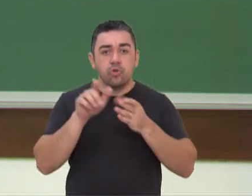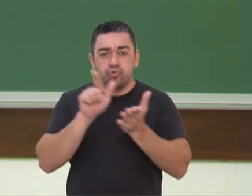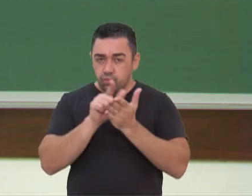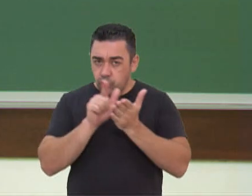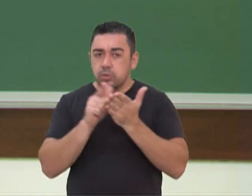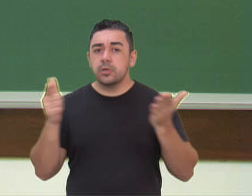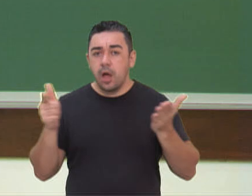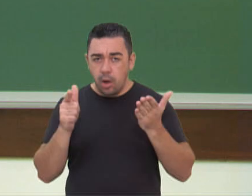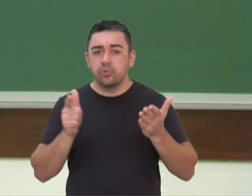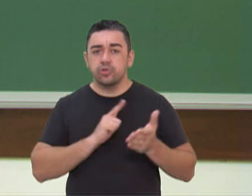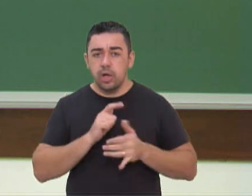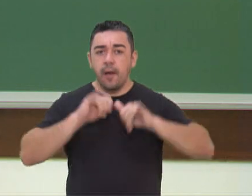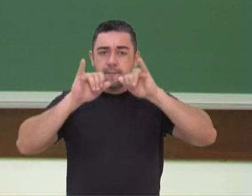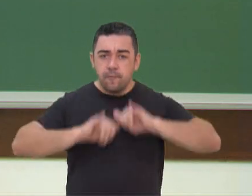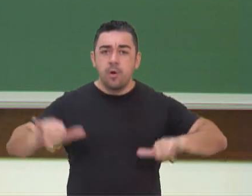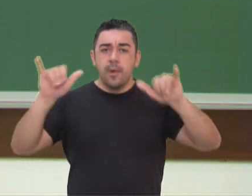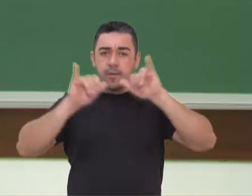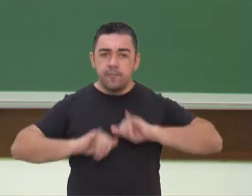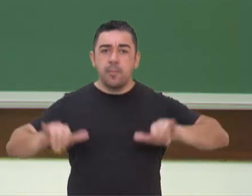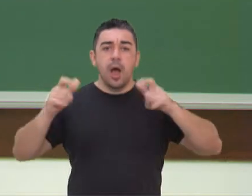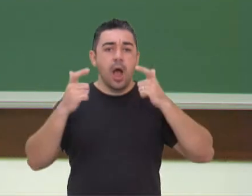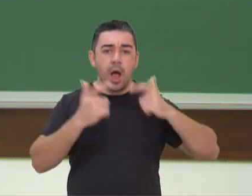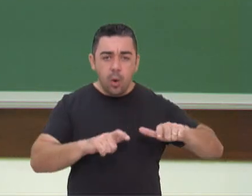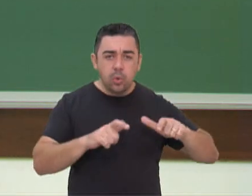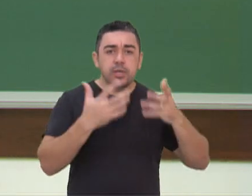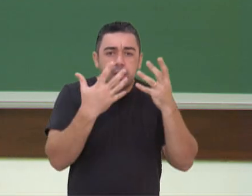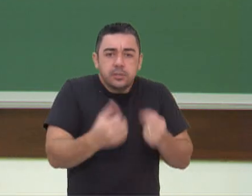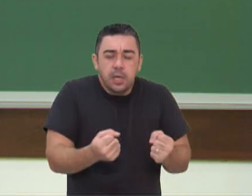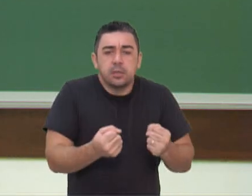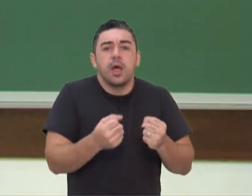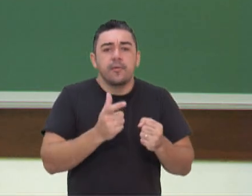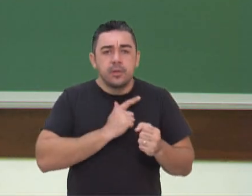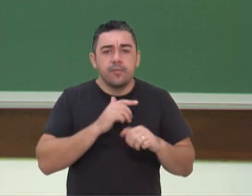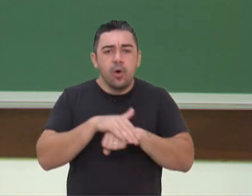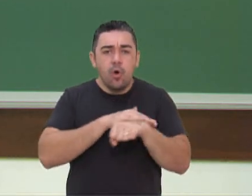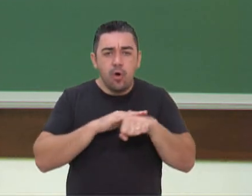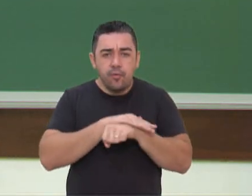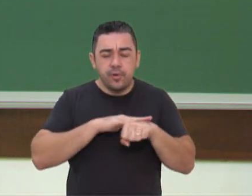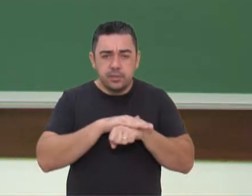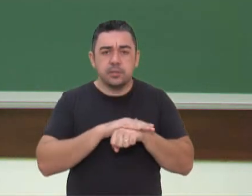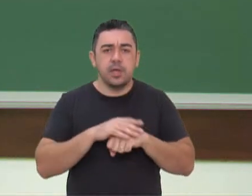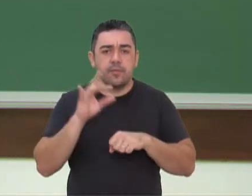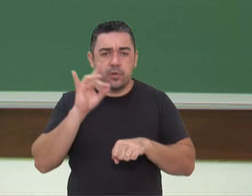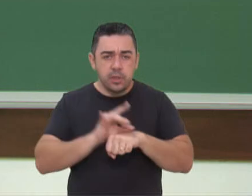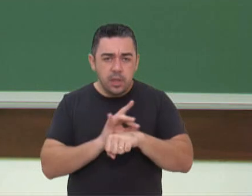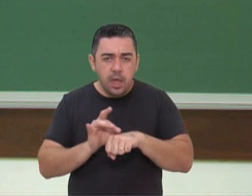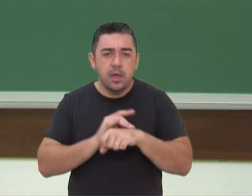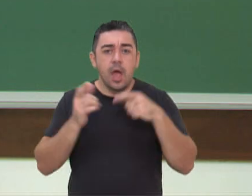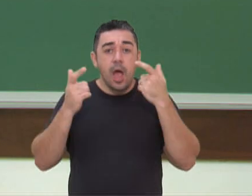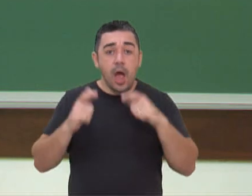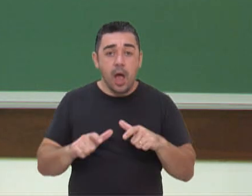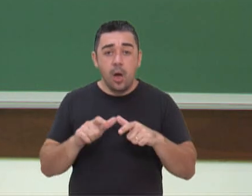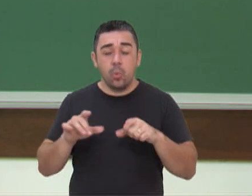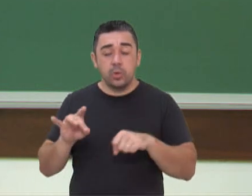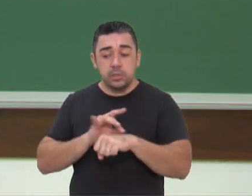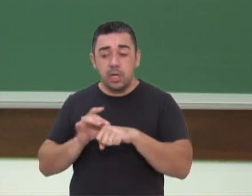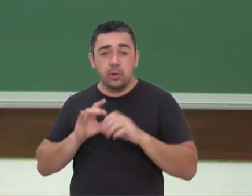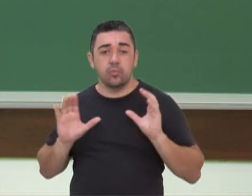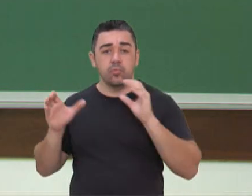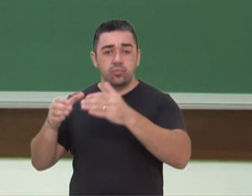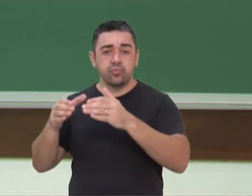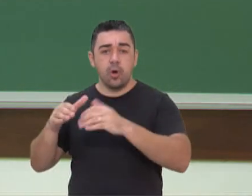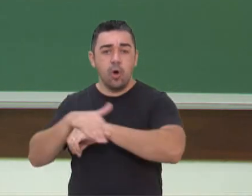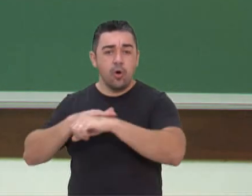função, informar quais salões aceitavam os negros, ou onde os negros se reuniriam para discutir a sociedade local.